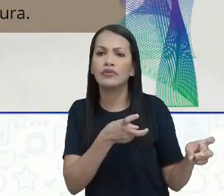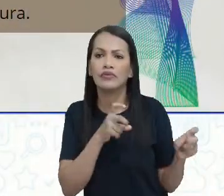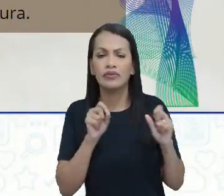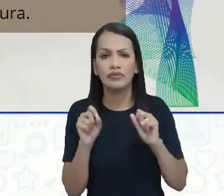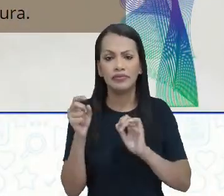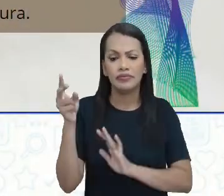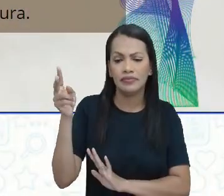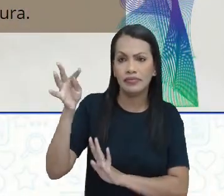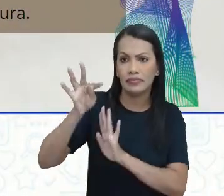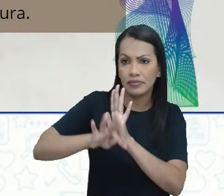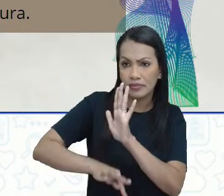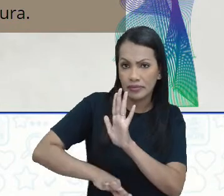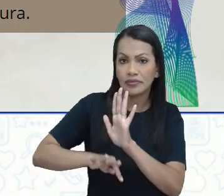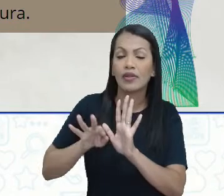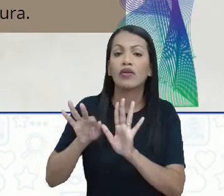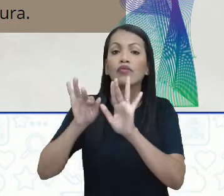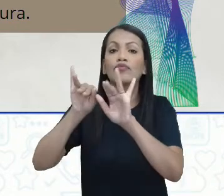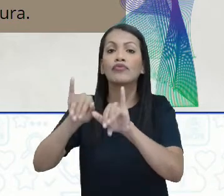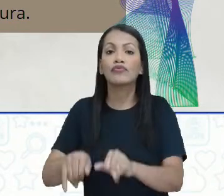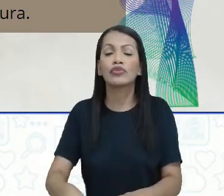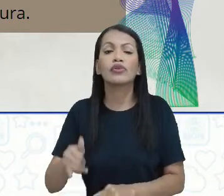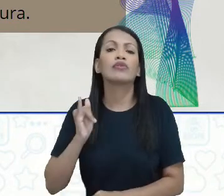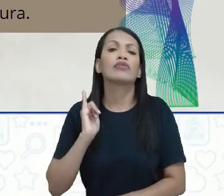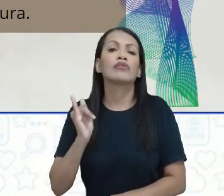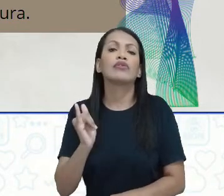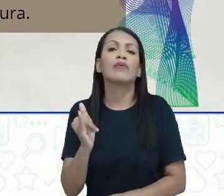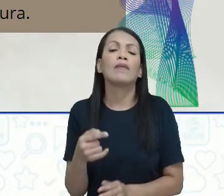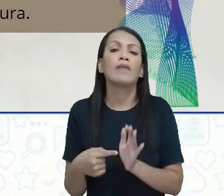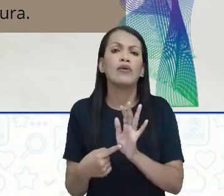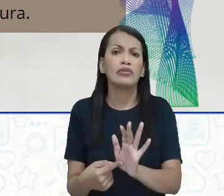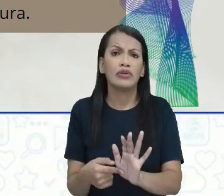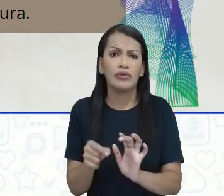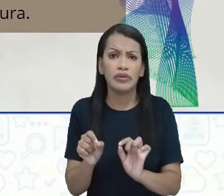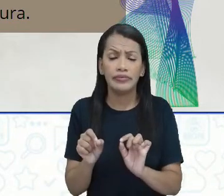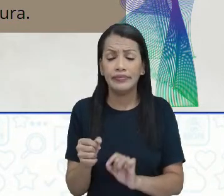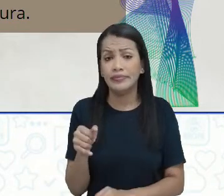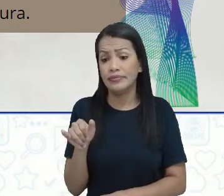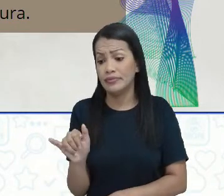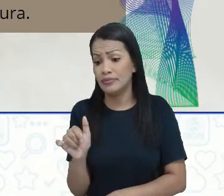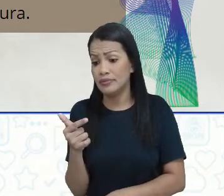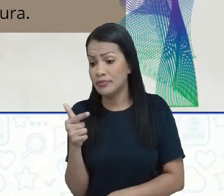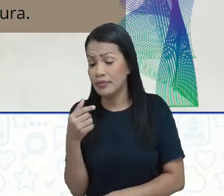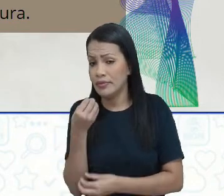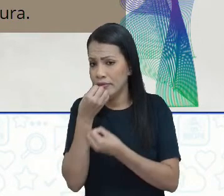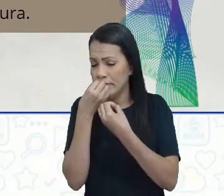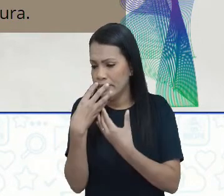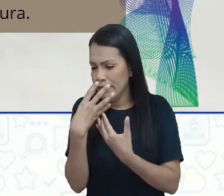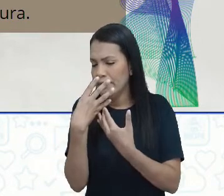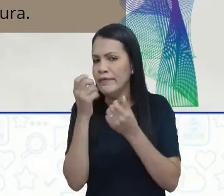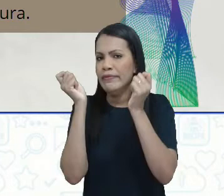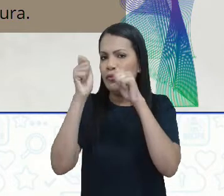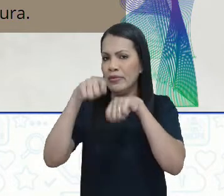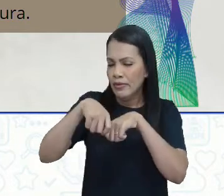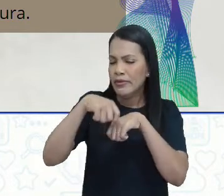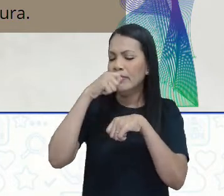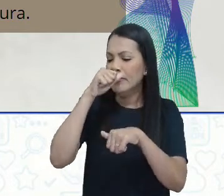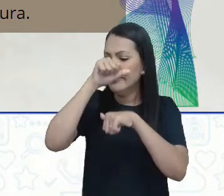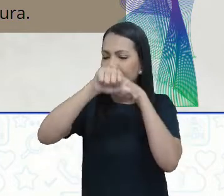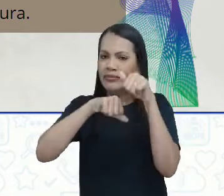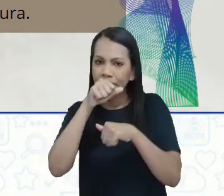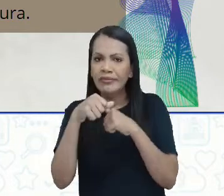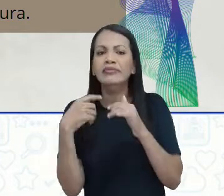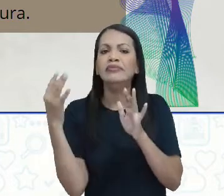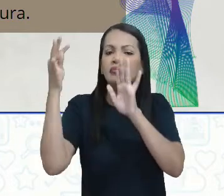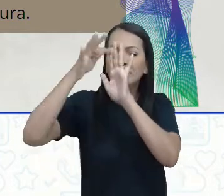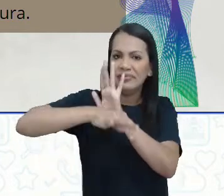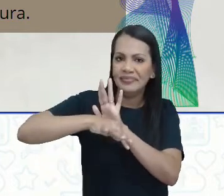e é isso que o final do conto mostra pra gente, que se não tá bom, a gente pode modificar. A vida é assim também? O nosso